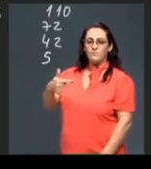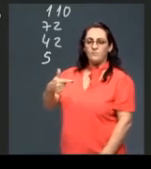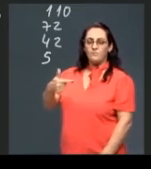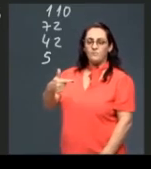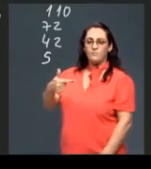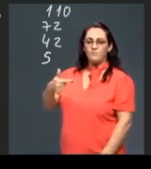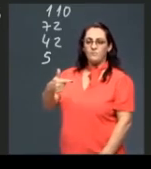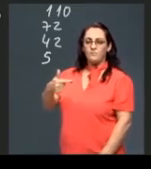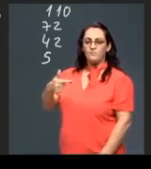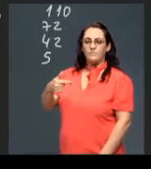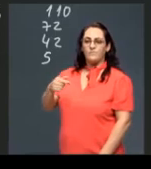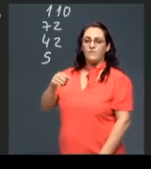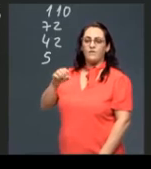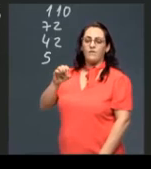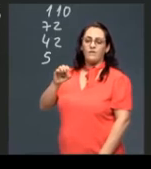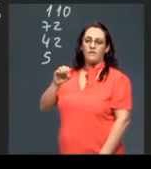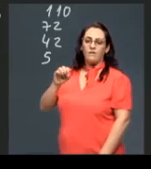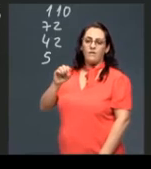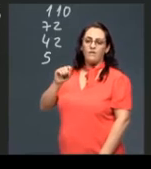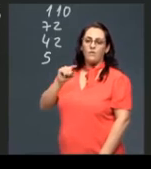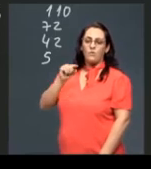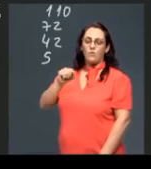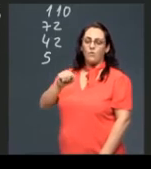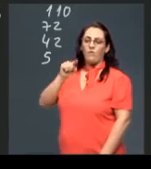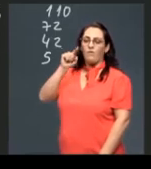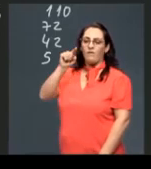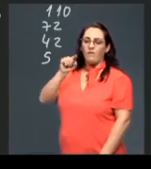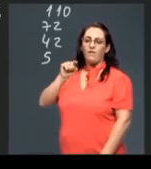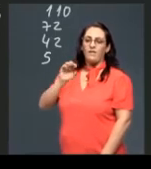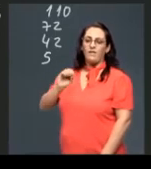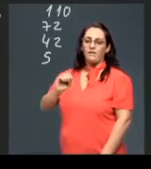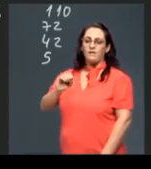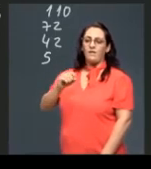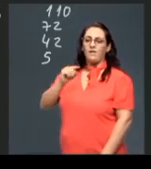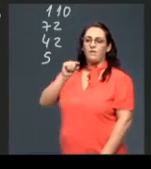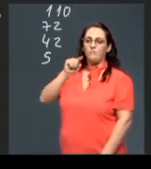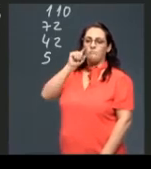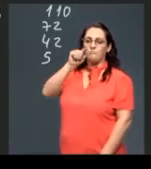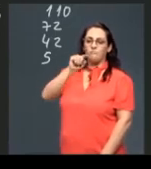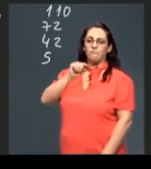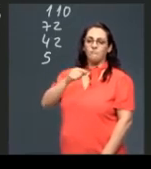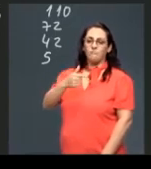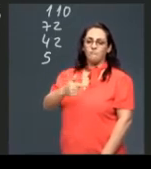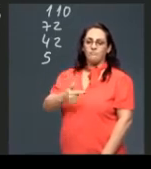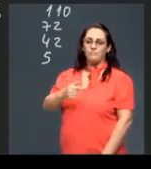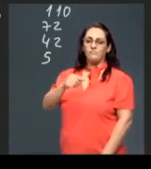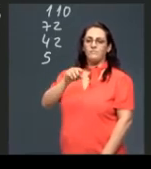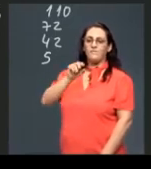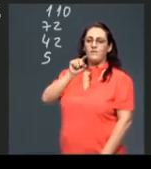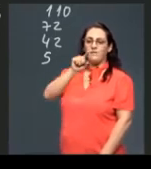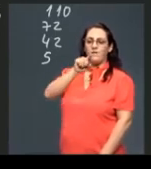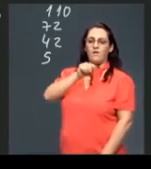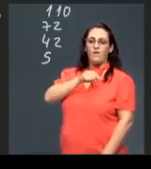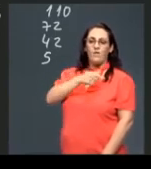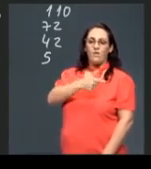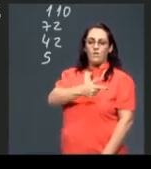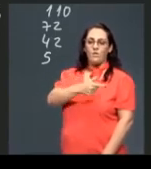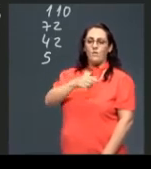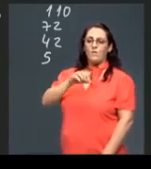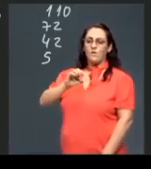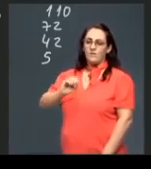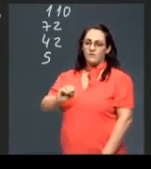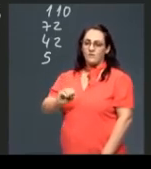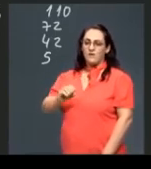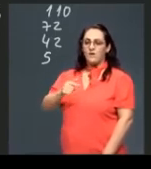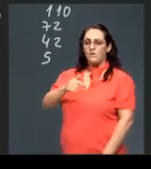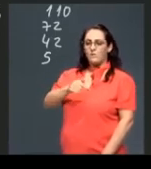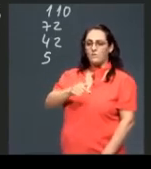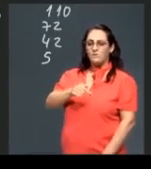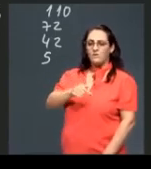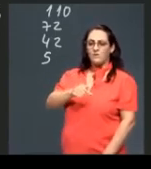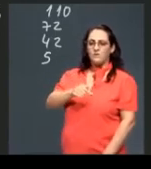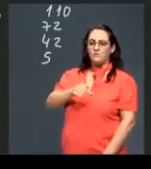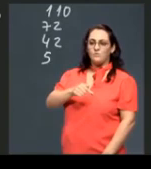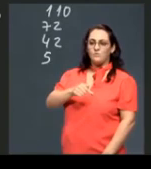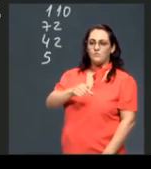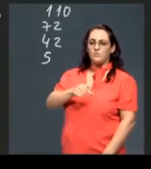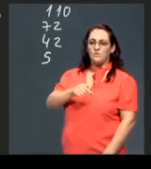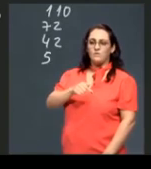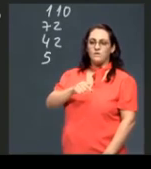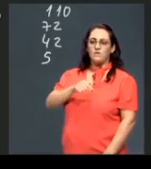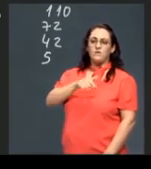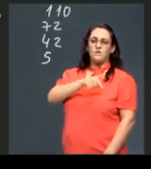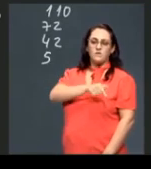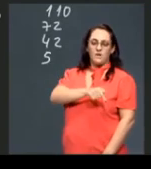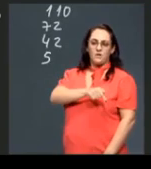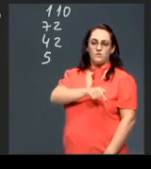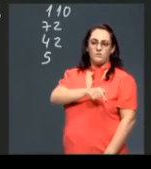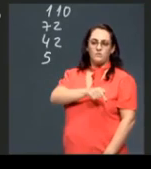2 vezes 0, 0. 2 vezes 1, 2. 2 vezes 1, 2. 7 vezes 0, 0. 7 vezes 1, 7. 7 vezes